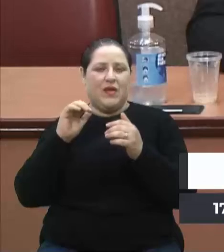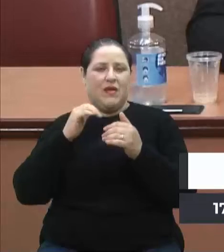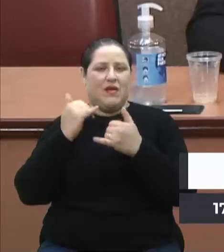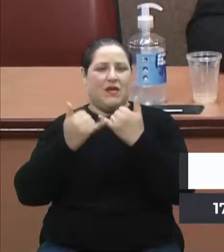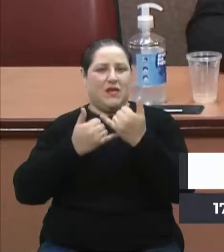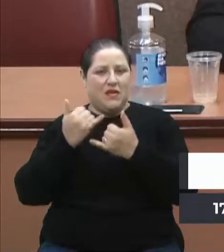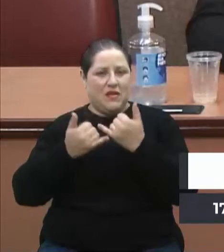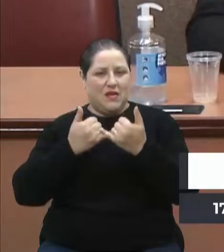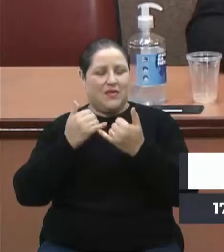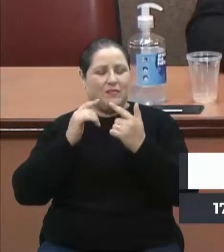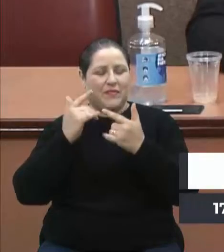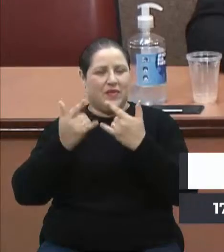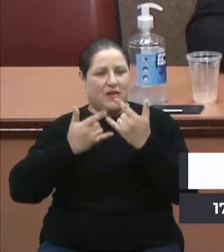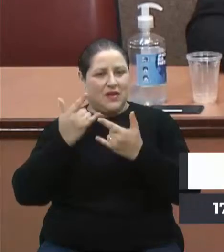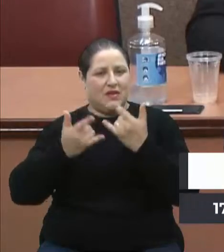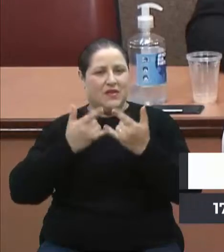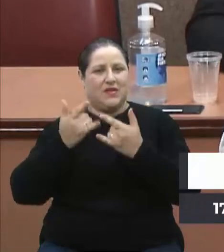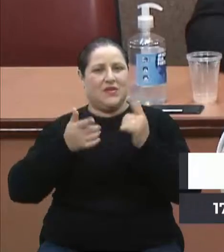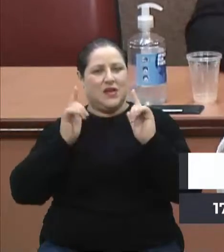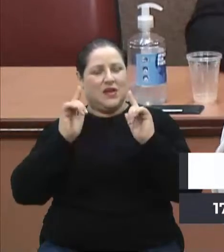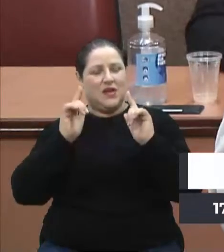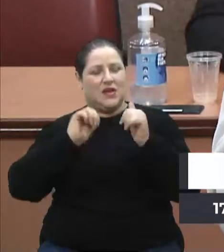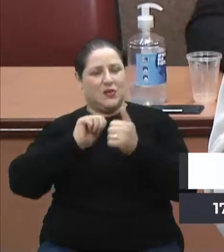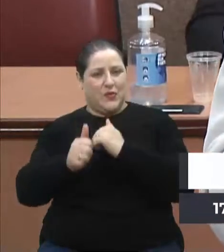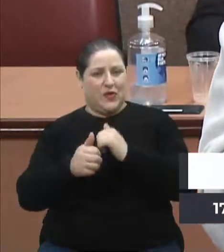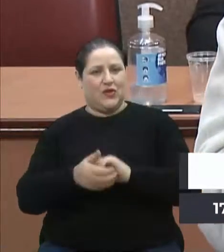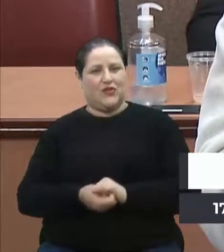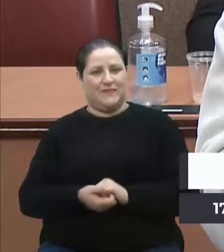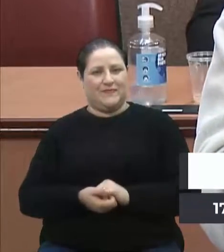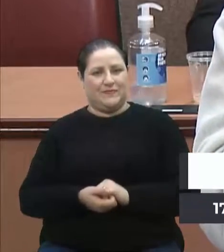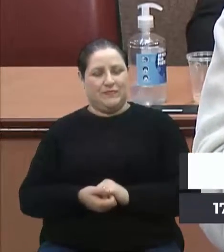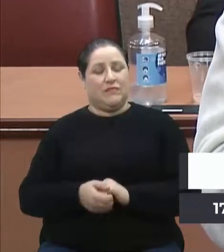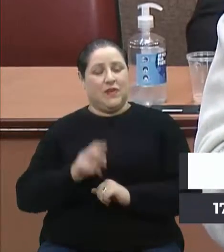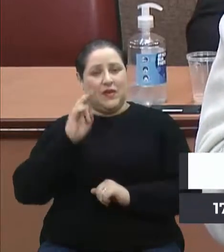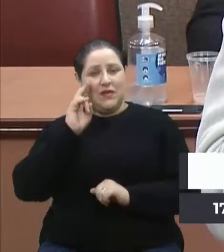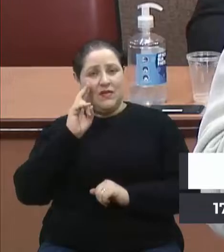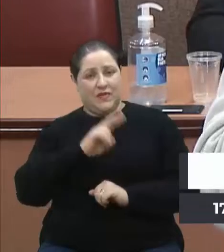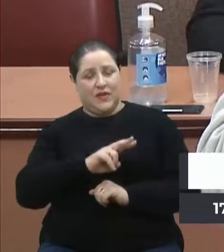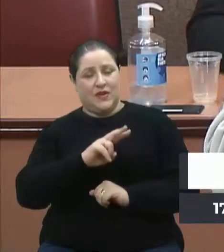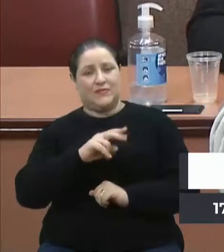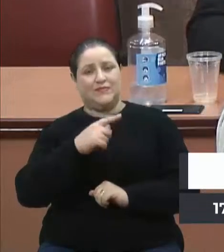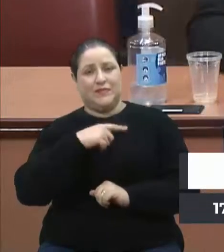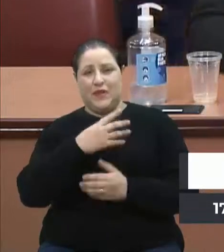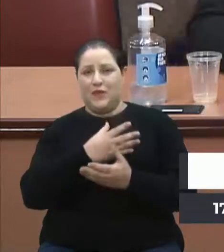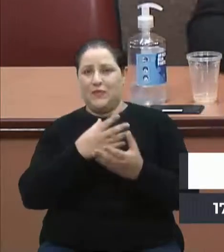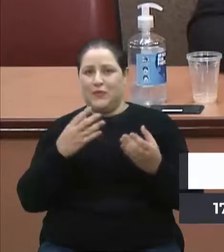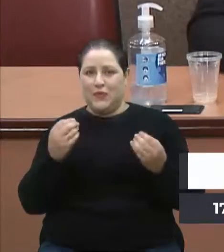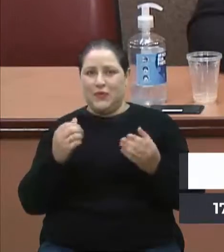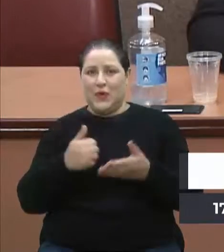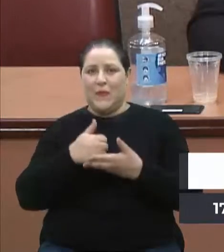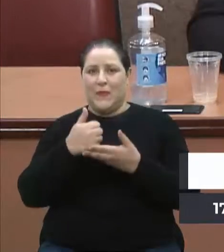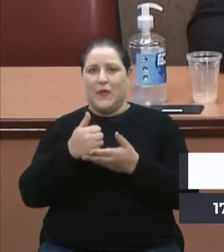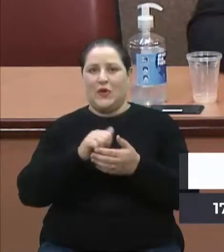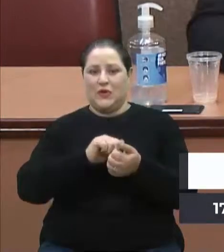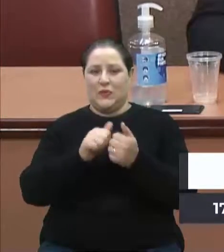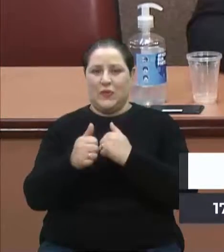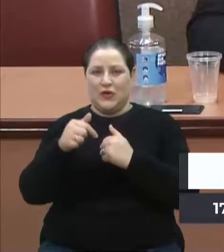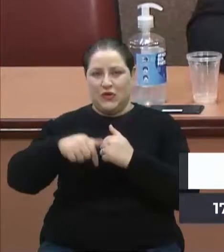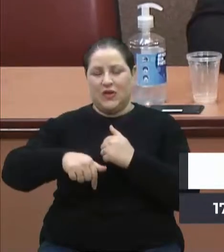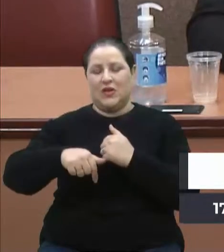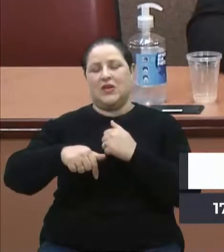presenciou o quanto o esporte traz para a cidade e para as pessoas Caxias passou a ser